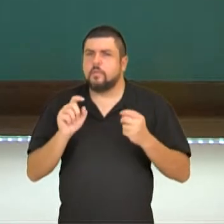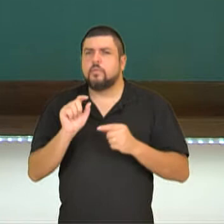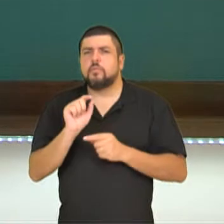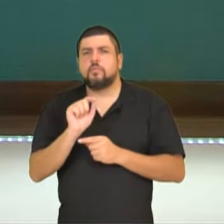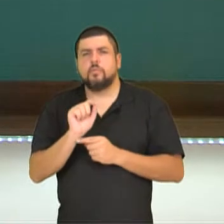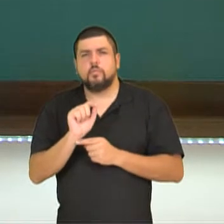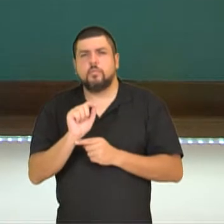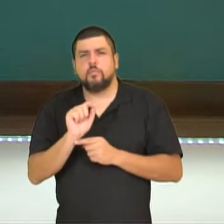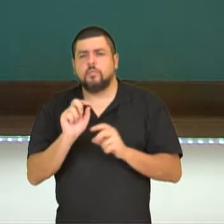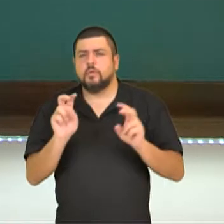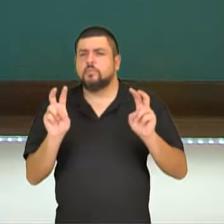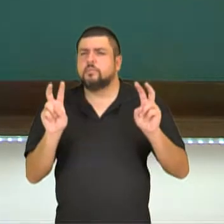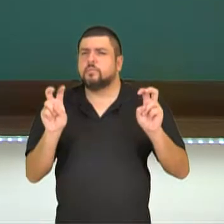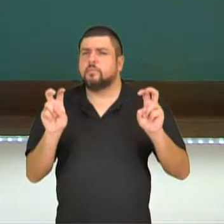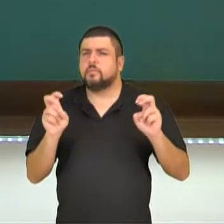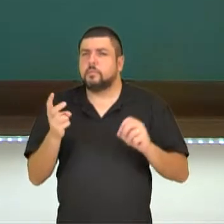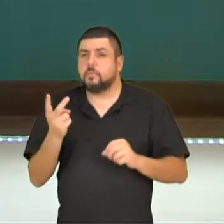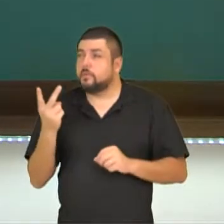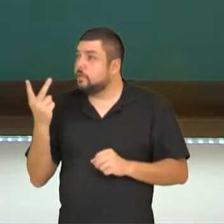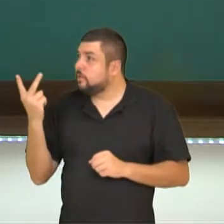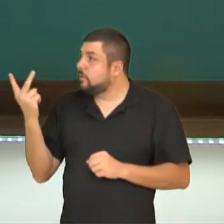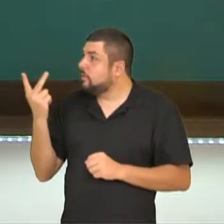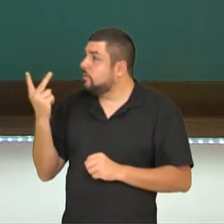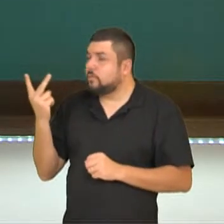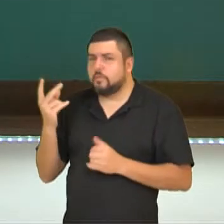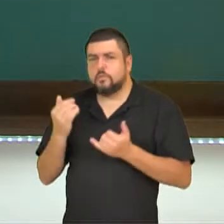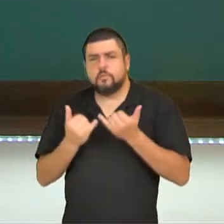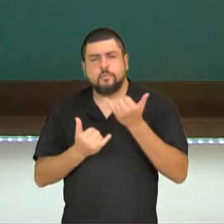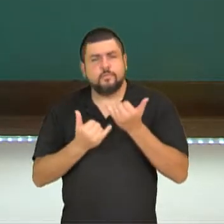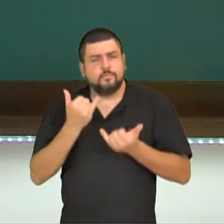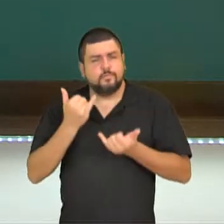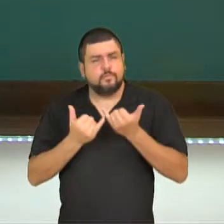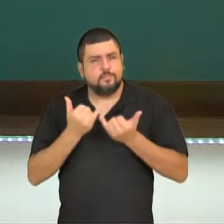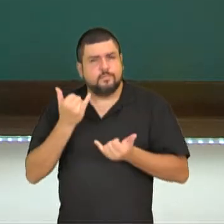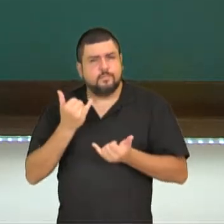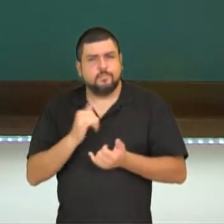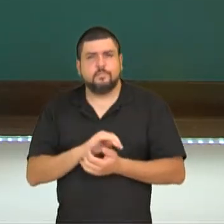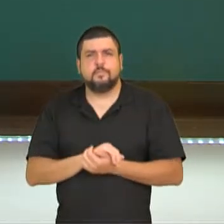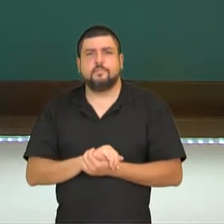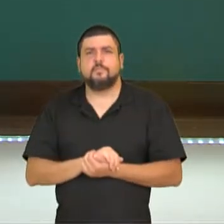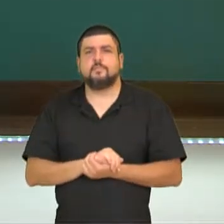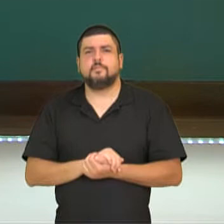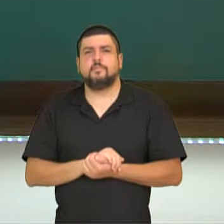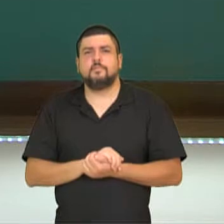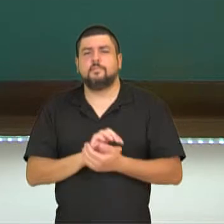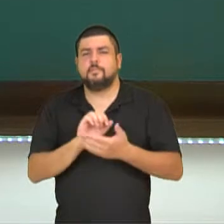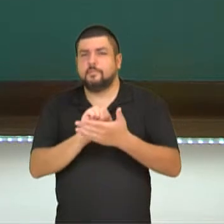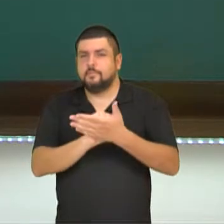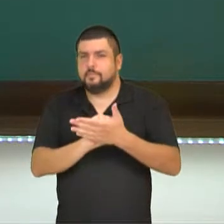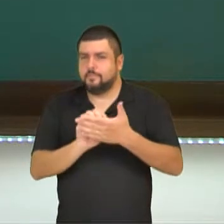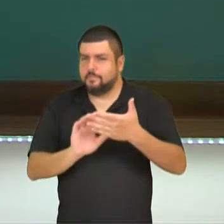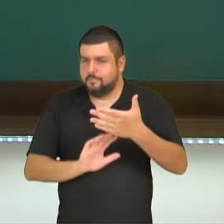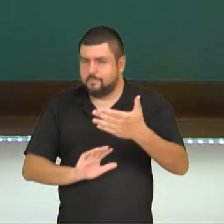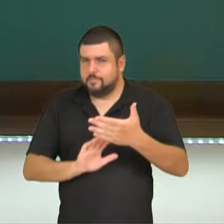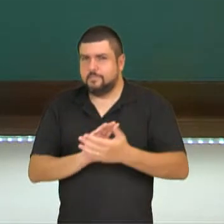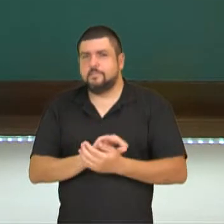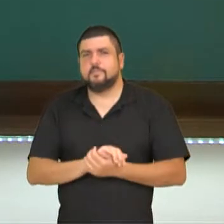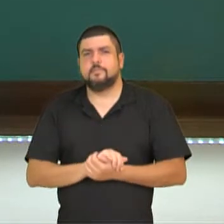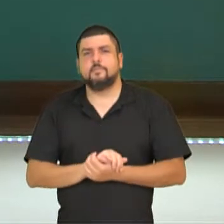eles têm em comum. ¿Sí? Vamos a seguir. Vamos a la actividad. Ahora que